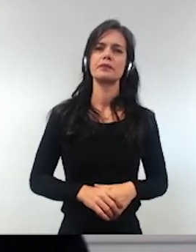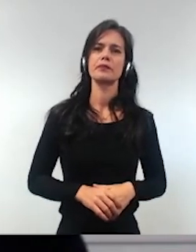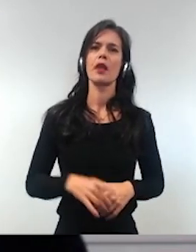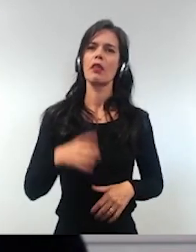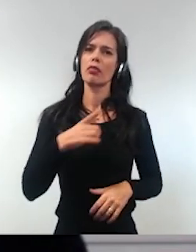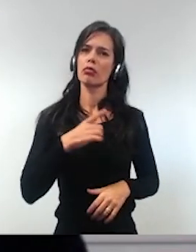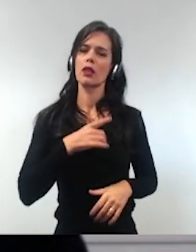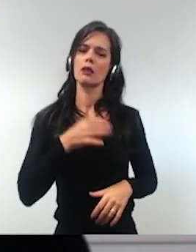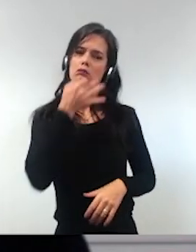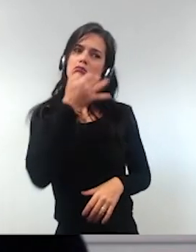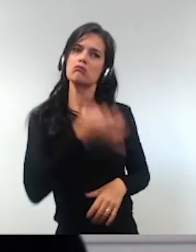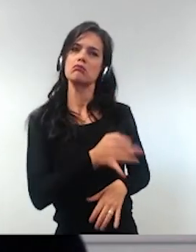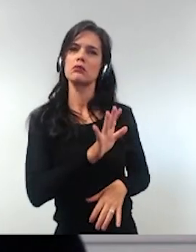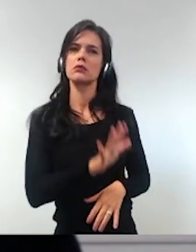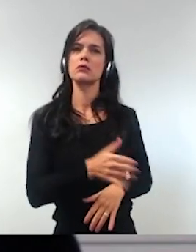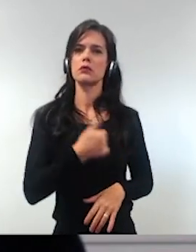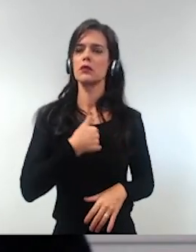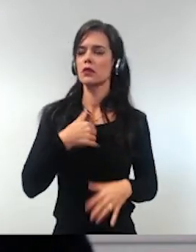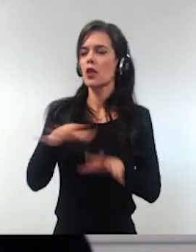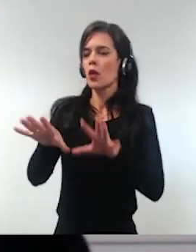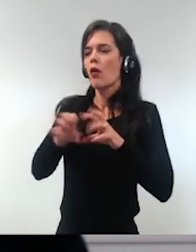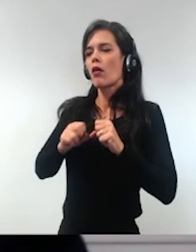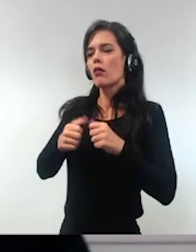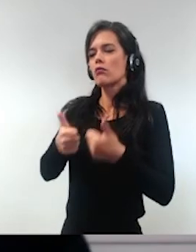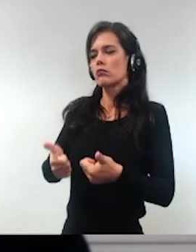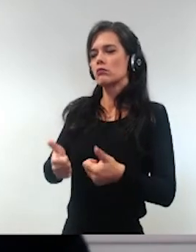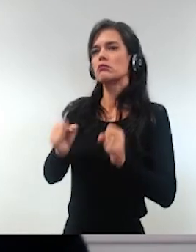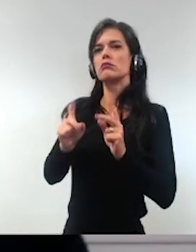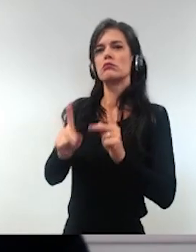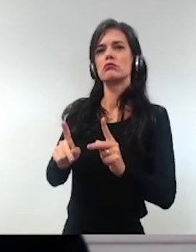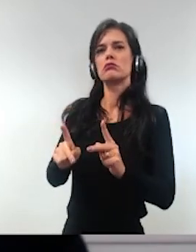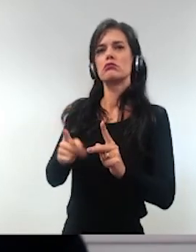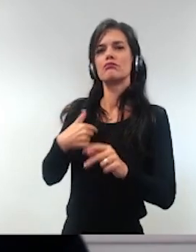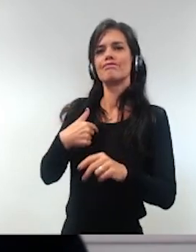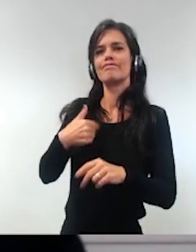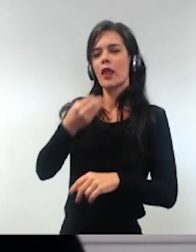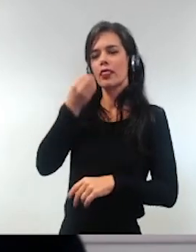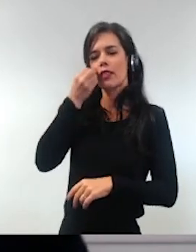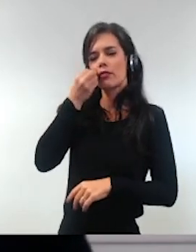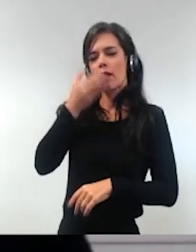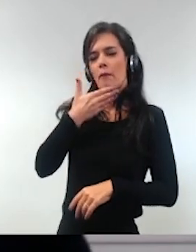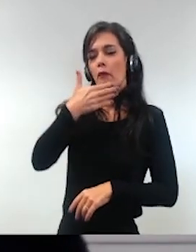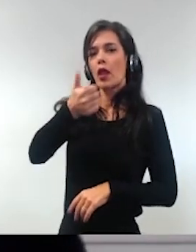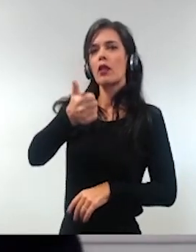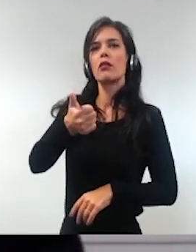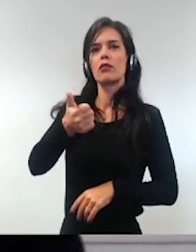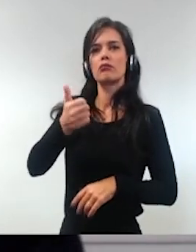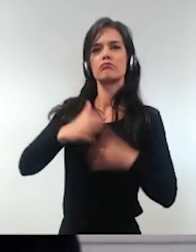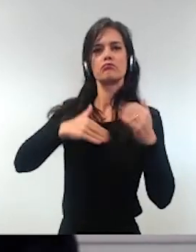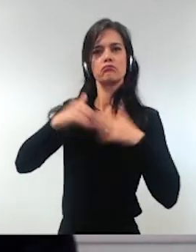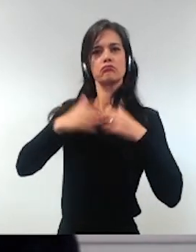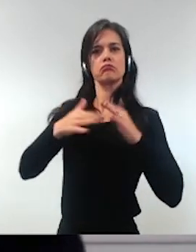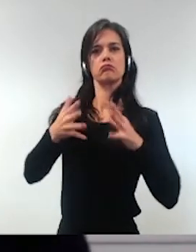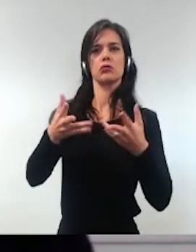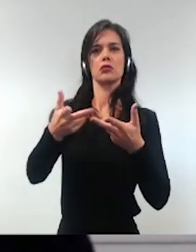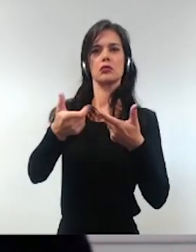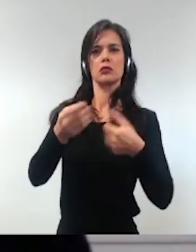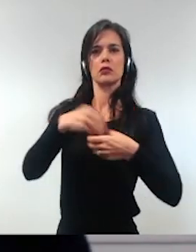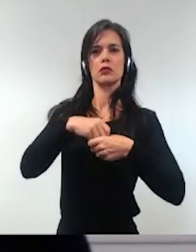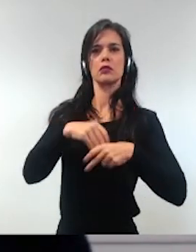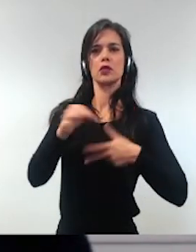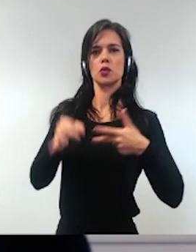algumas críticas, eu pessoalmente as recebo no sentido de procurar melhorar o que for possível dentro do poder